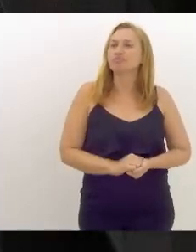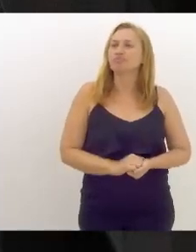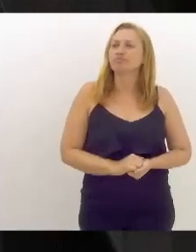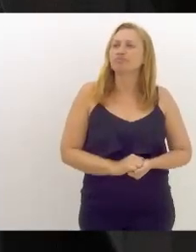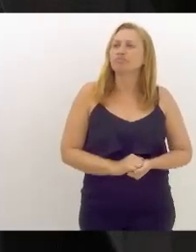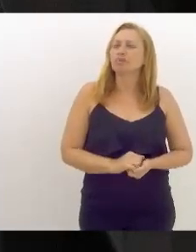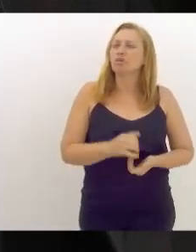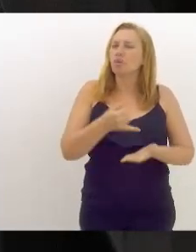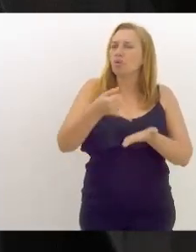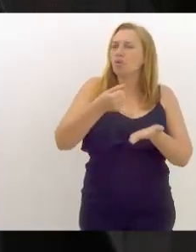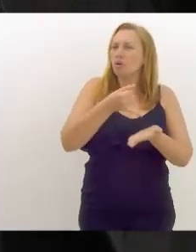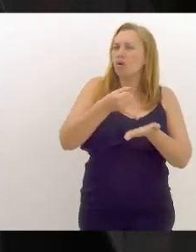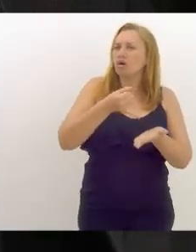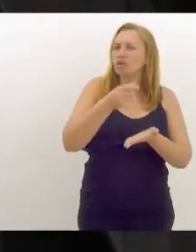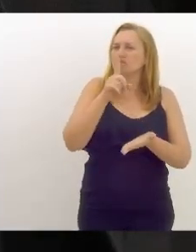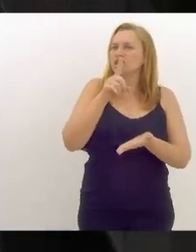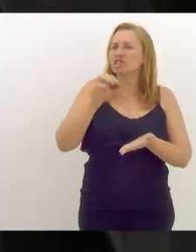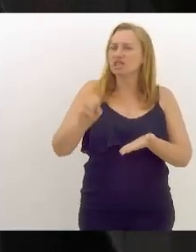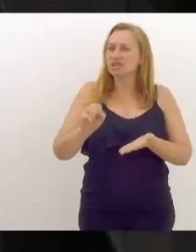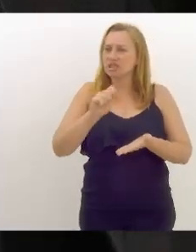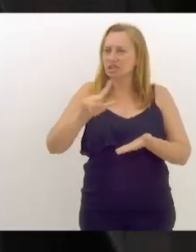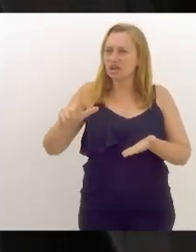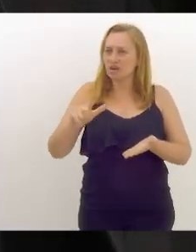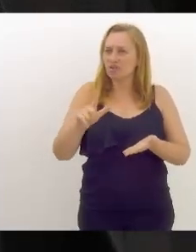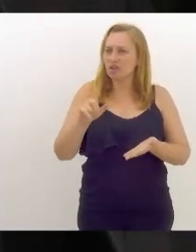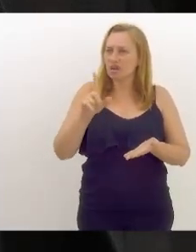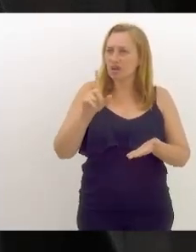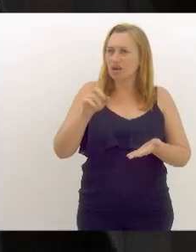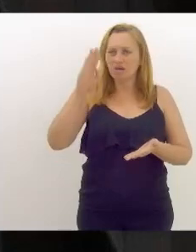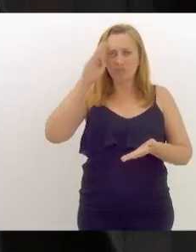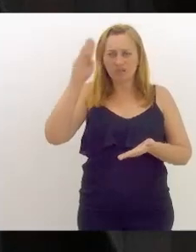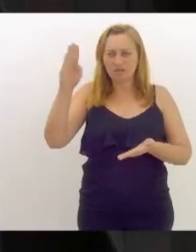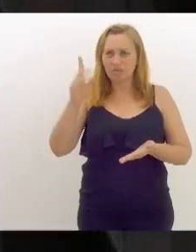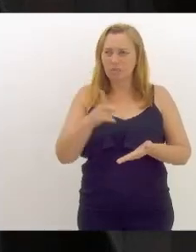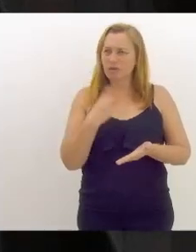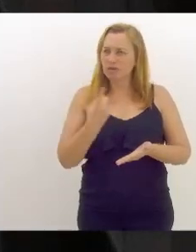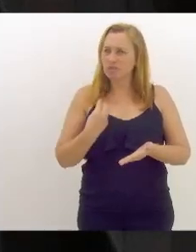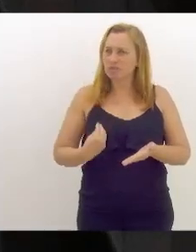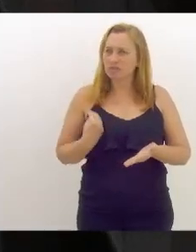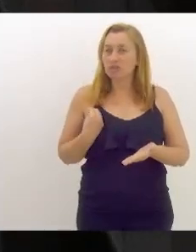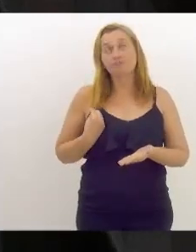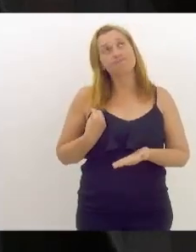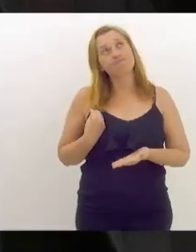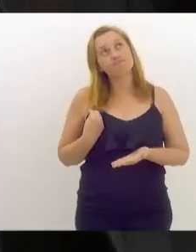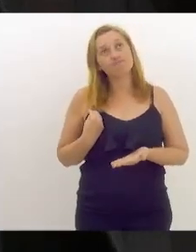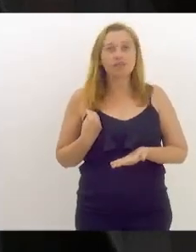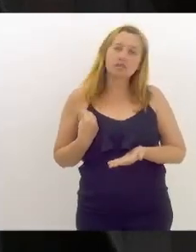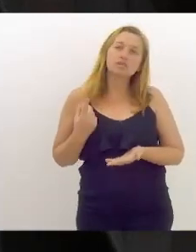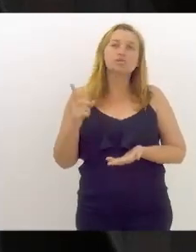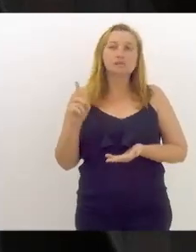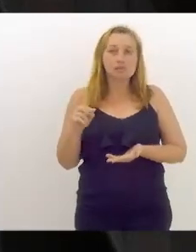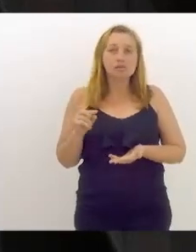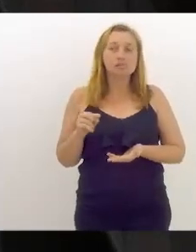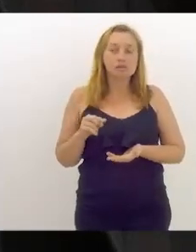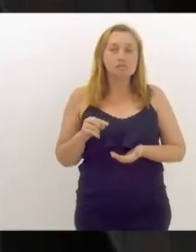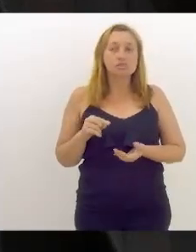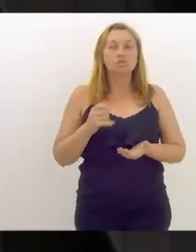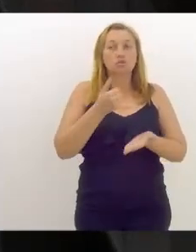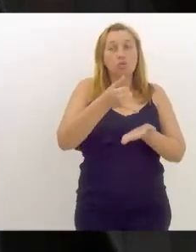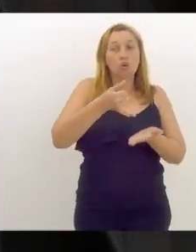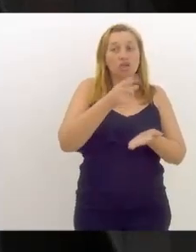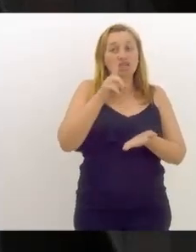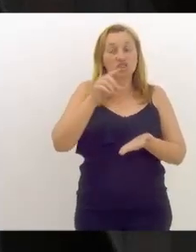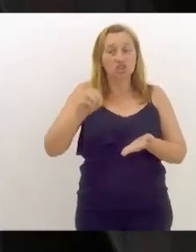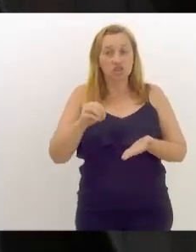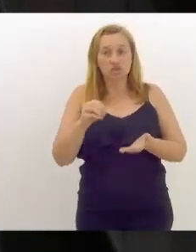óleo diesel é bem essencial? Claro que é. Você usa o óleo diesel